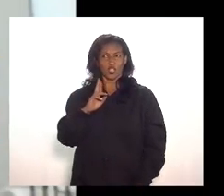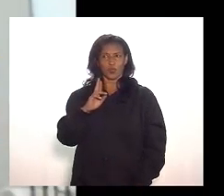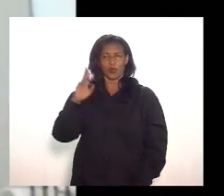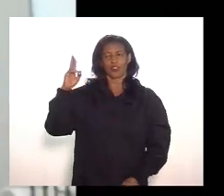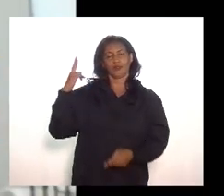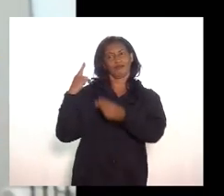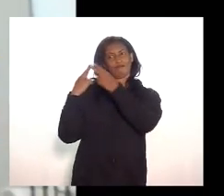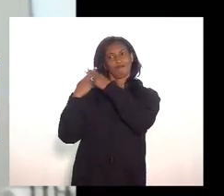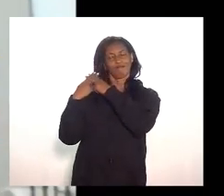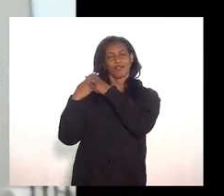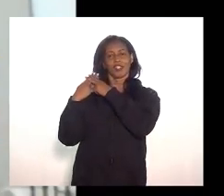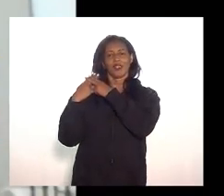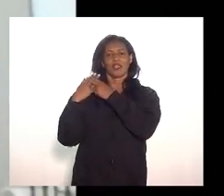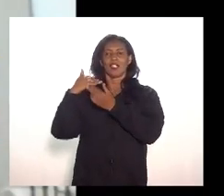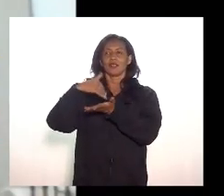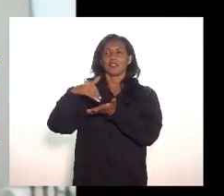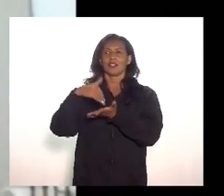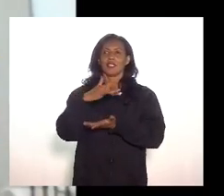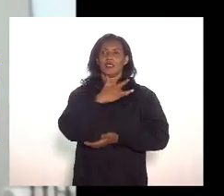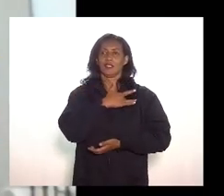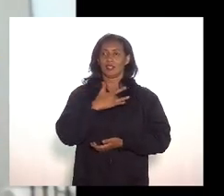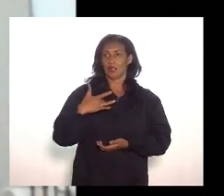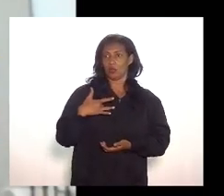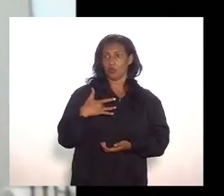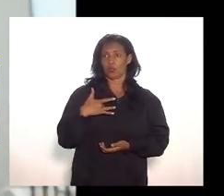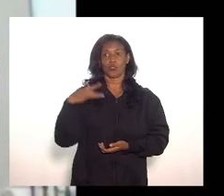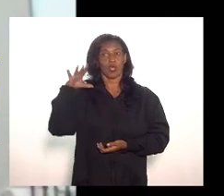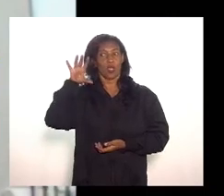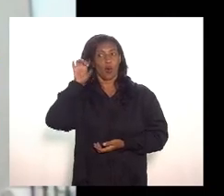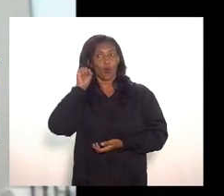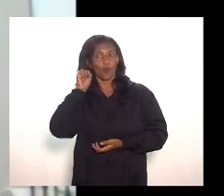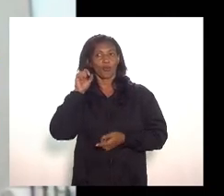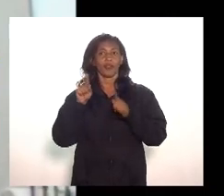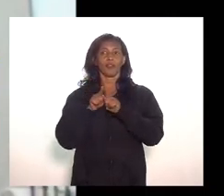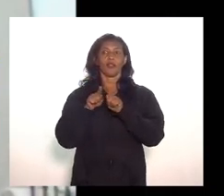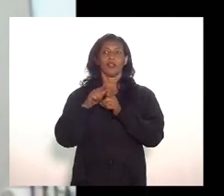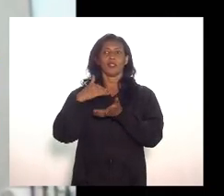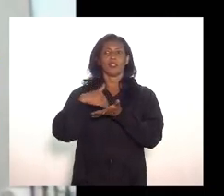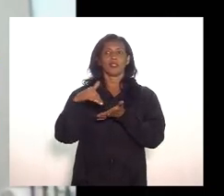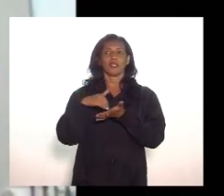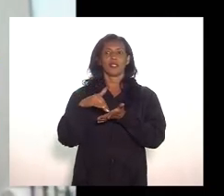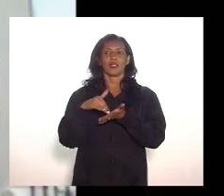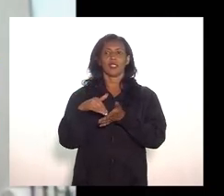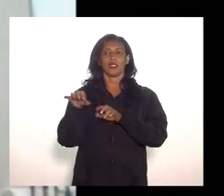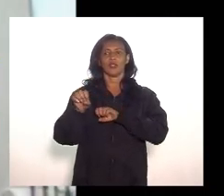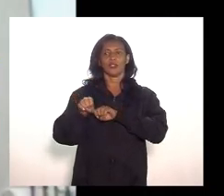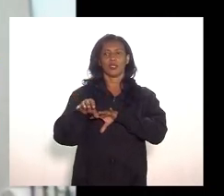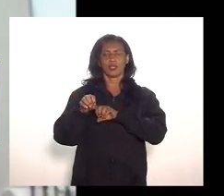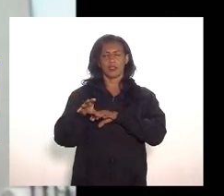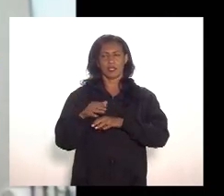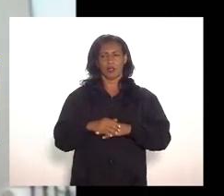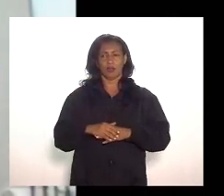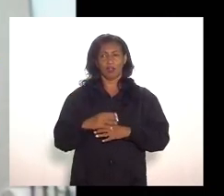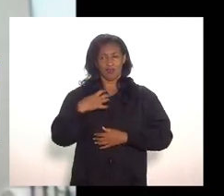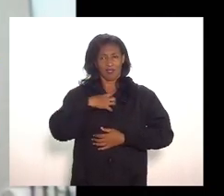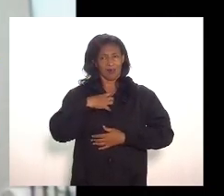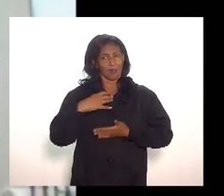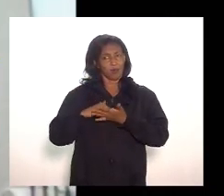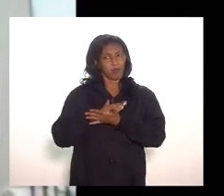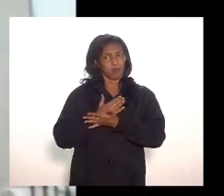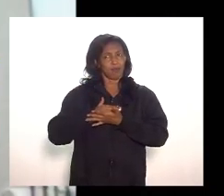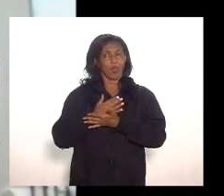quer ouvir a Secretaria de Saúde, quer ouvir a Secretaria de Educação. E nos causa muito incômodo que a Secretaria não queira